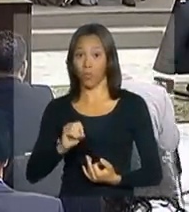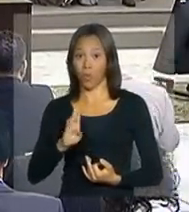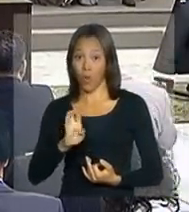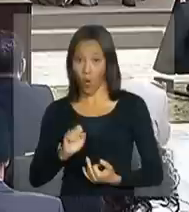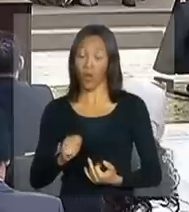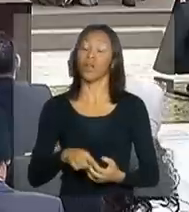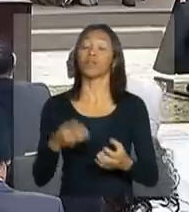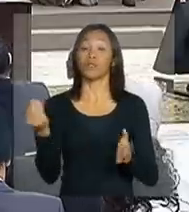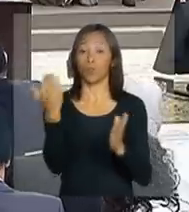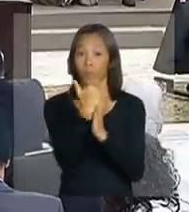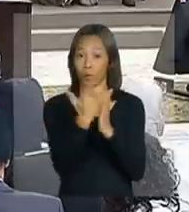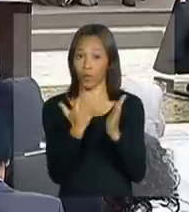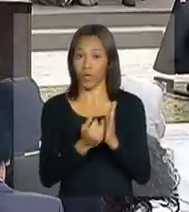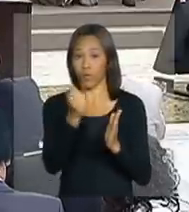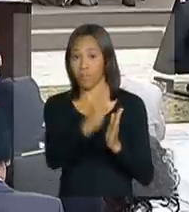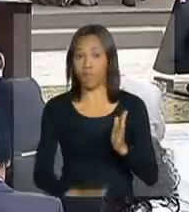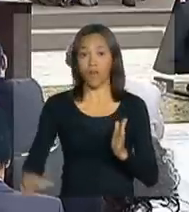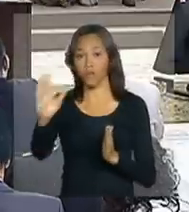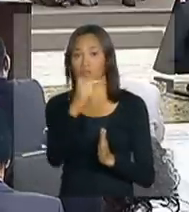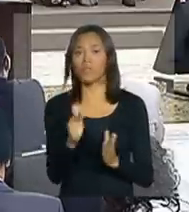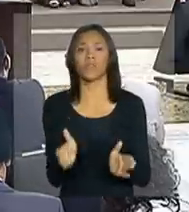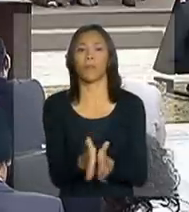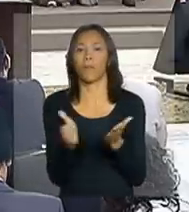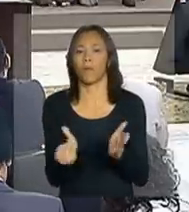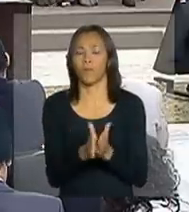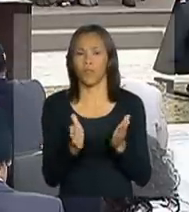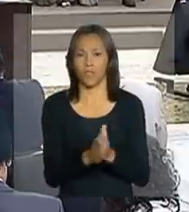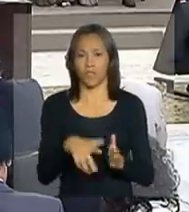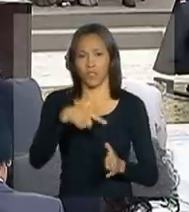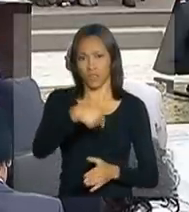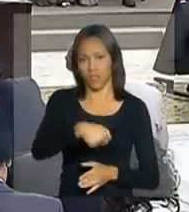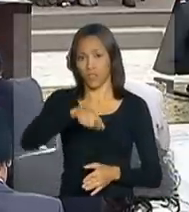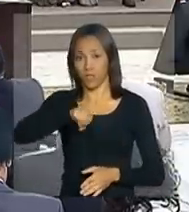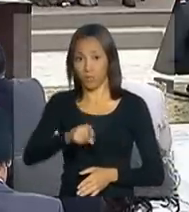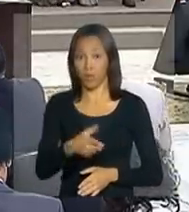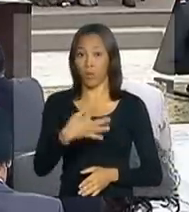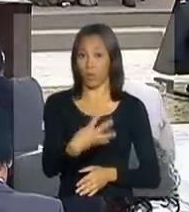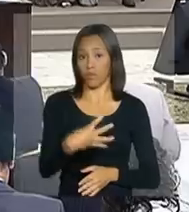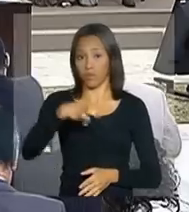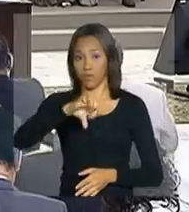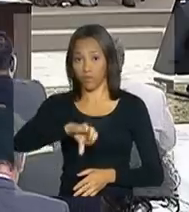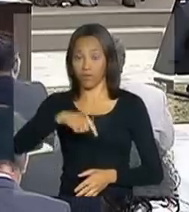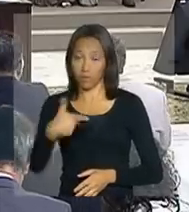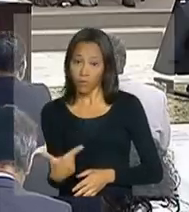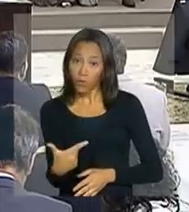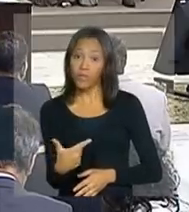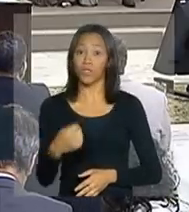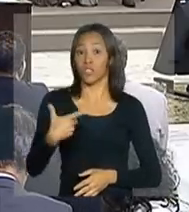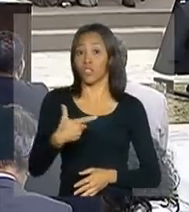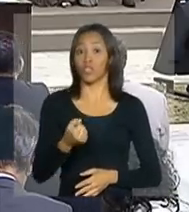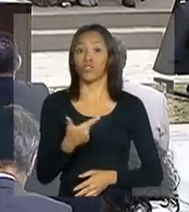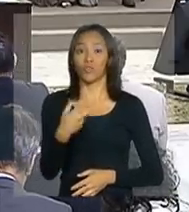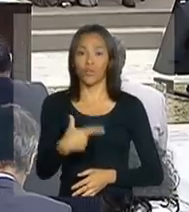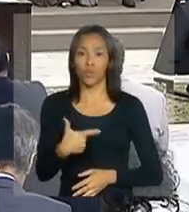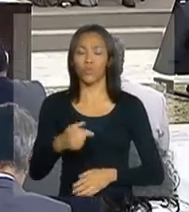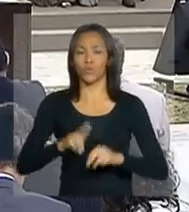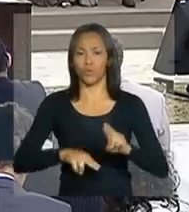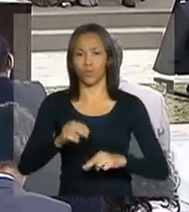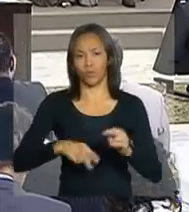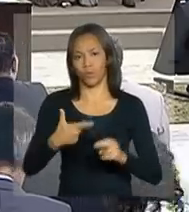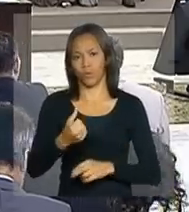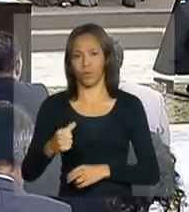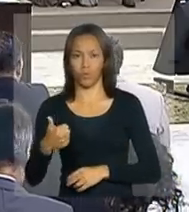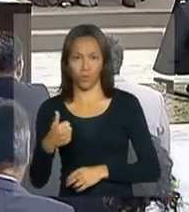Brasil sem miséria instituído pelo decreto número 7492 de 2 de junho de